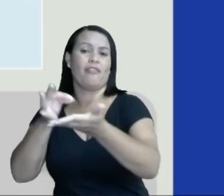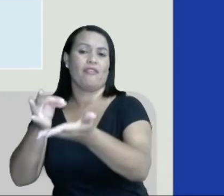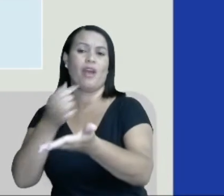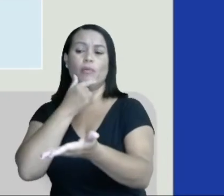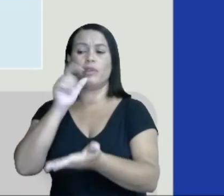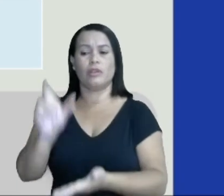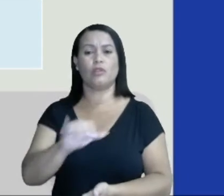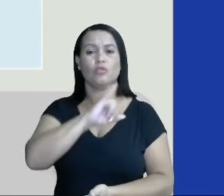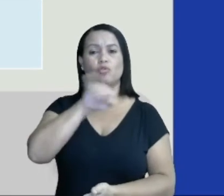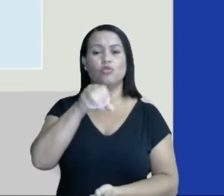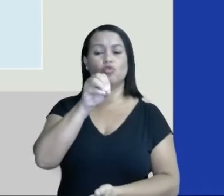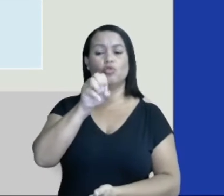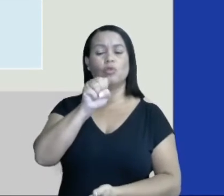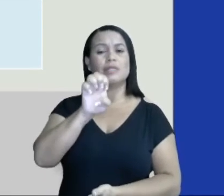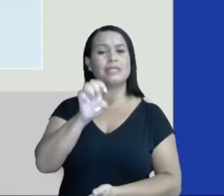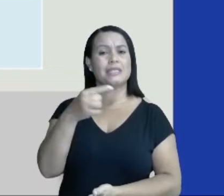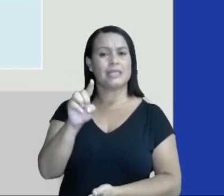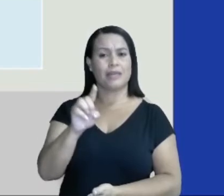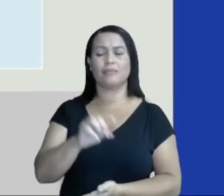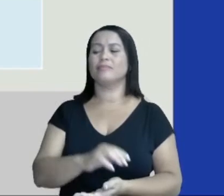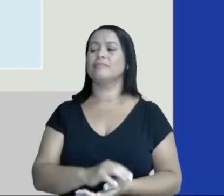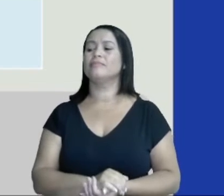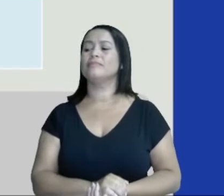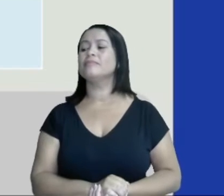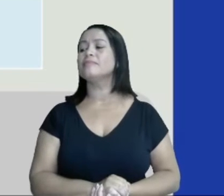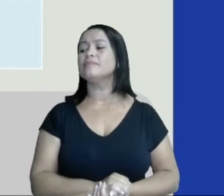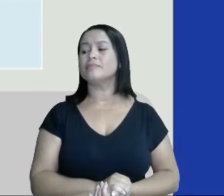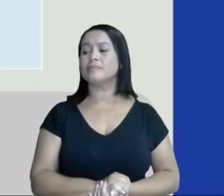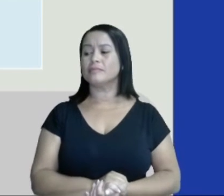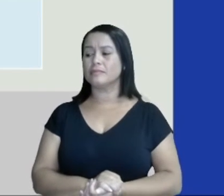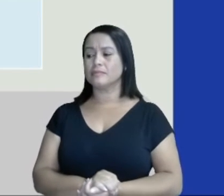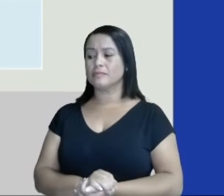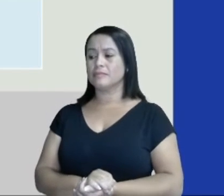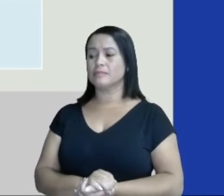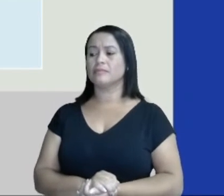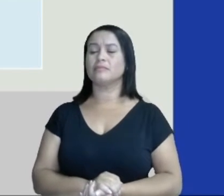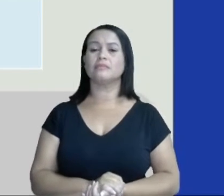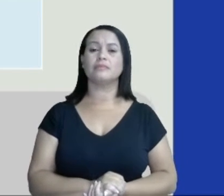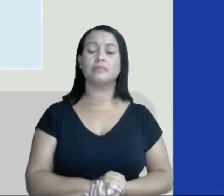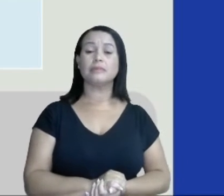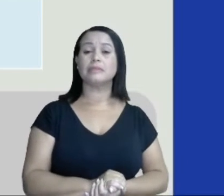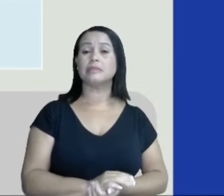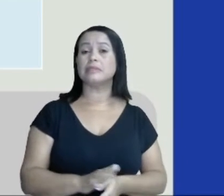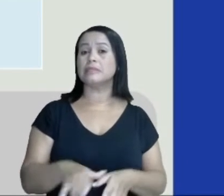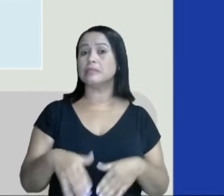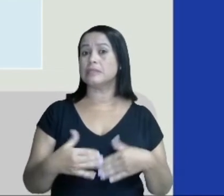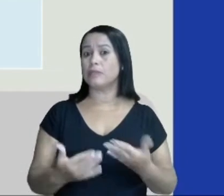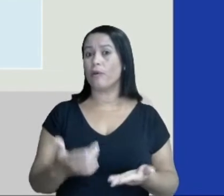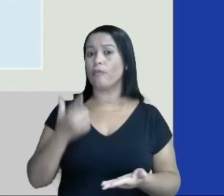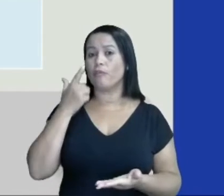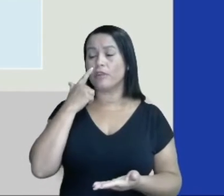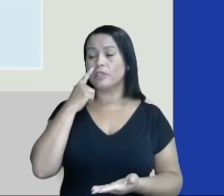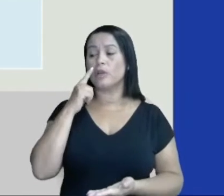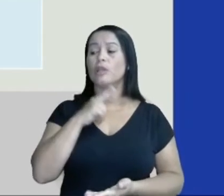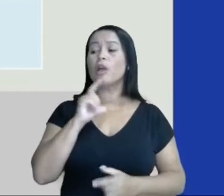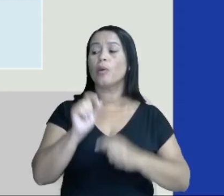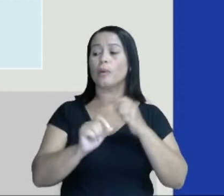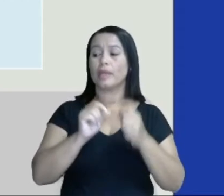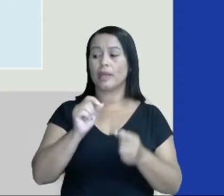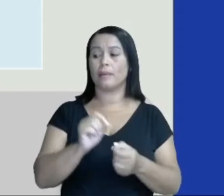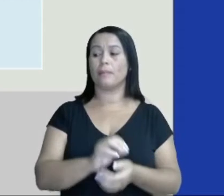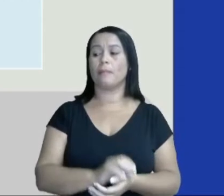certo? Les di el chocolate a José e a Maria. Então, eu tenho aí,